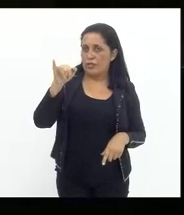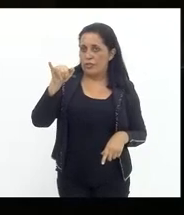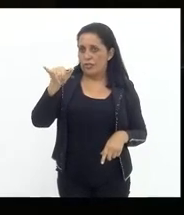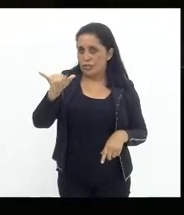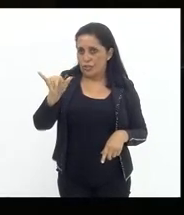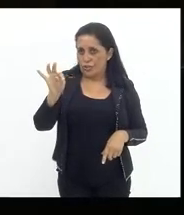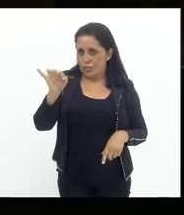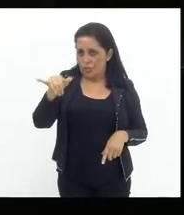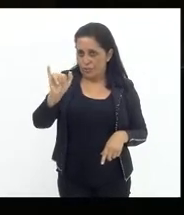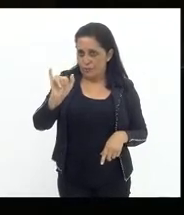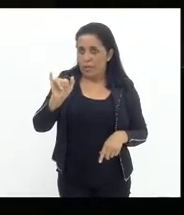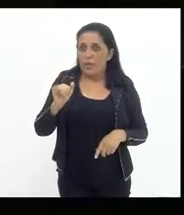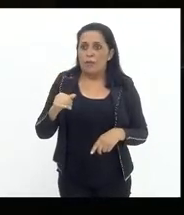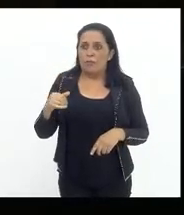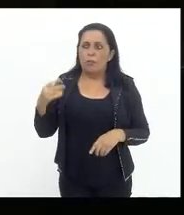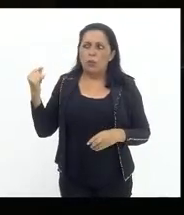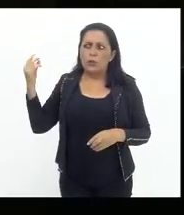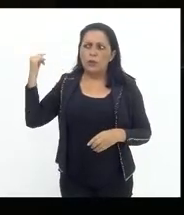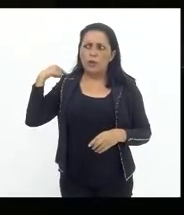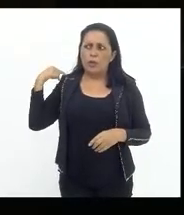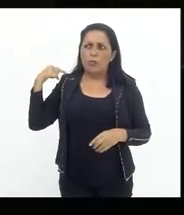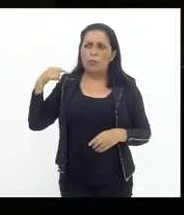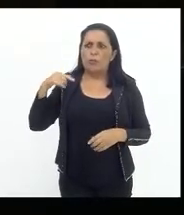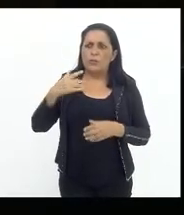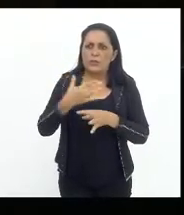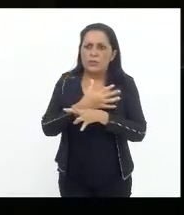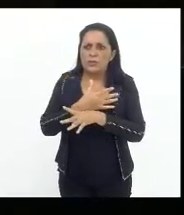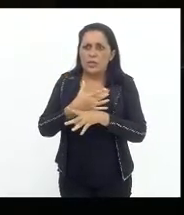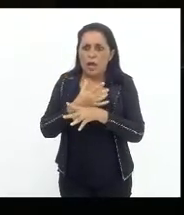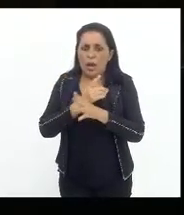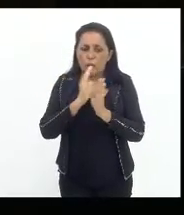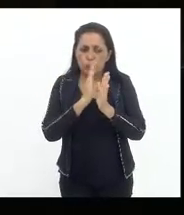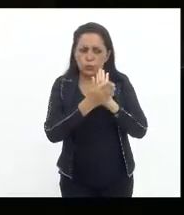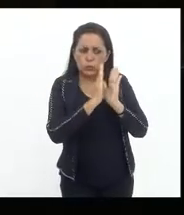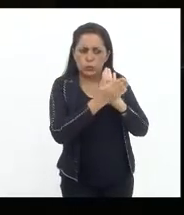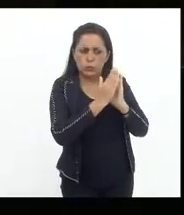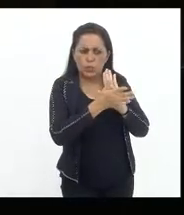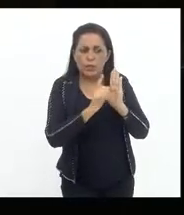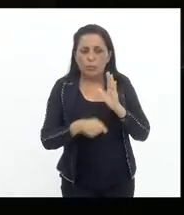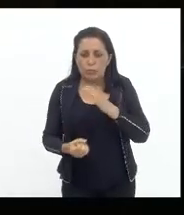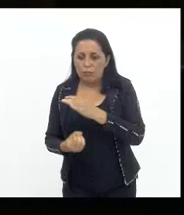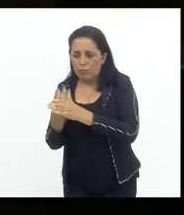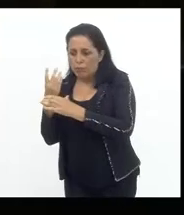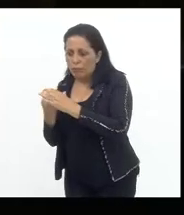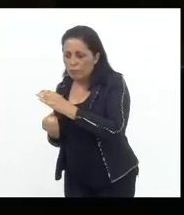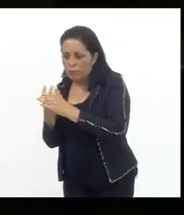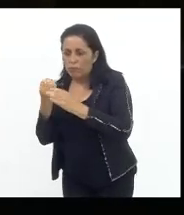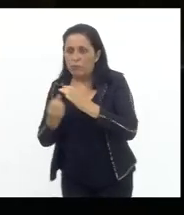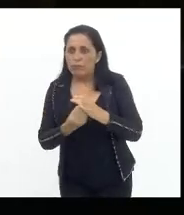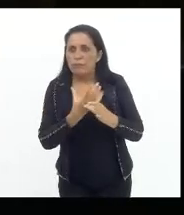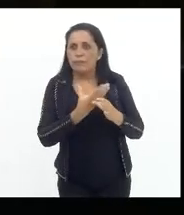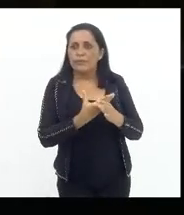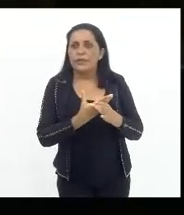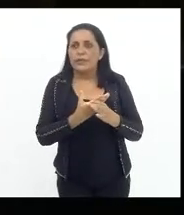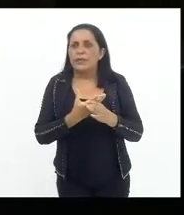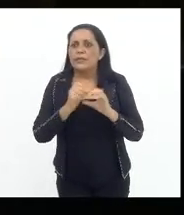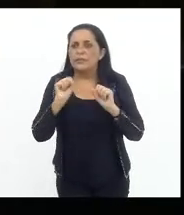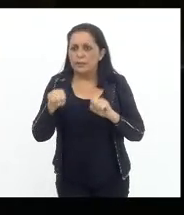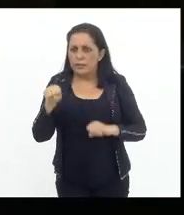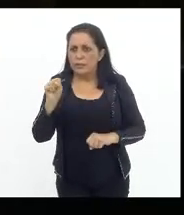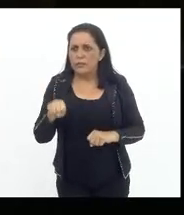Paraty, durante muito tempo, foi uma cidade pujante, depois desapareceu, depois reapareceu. E é